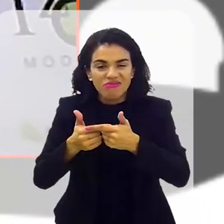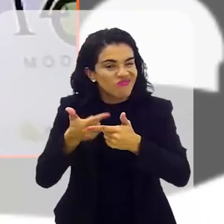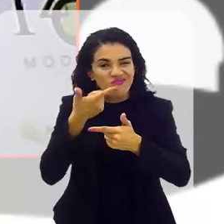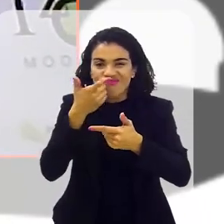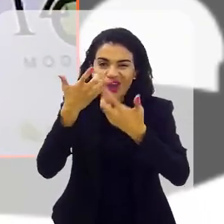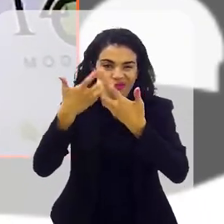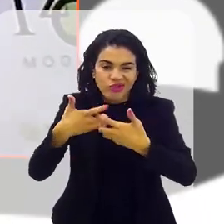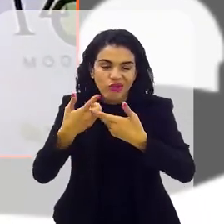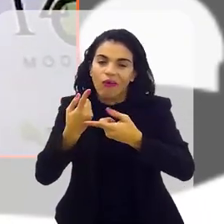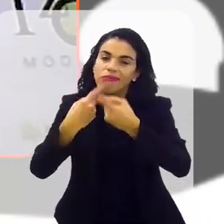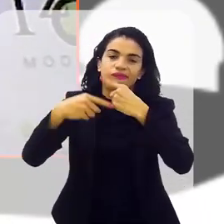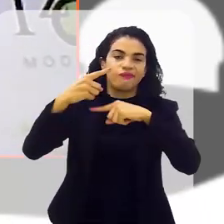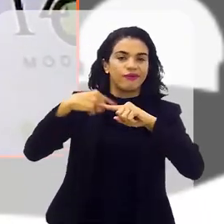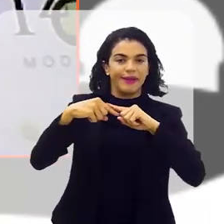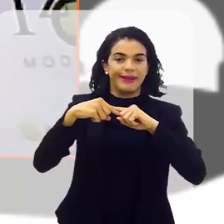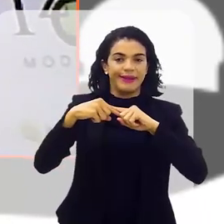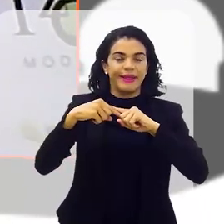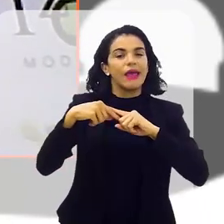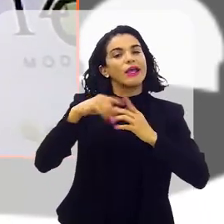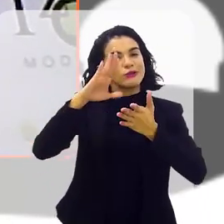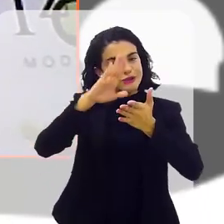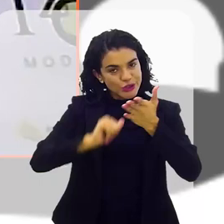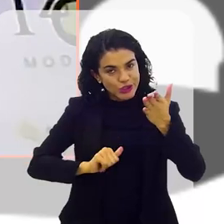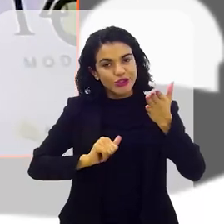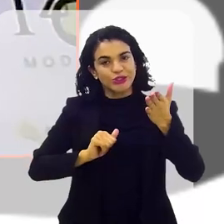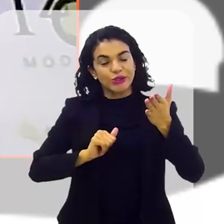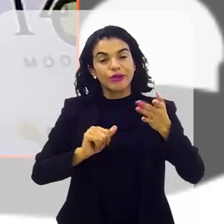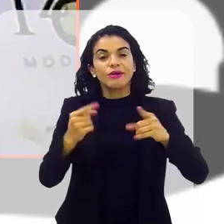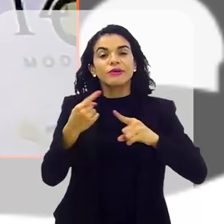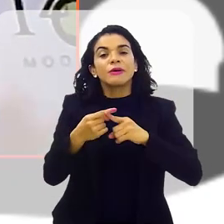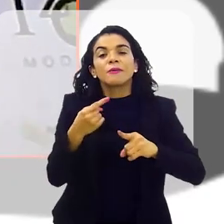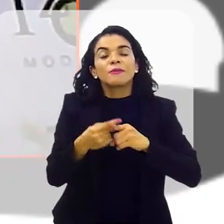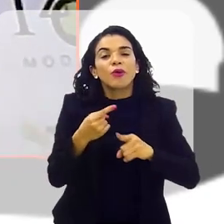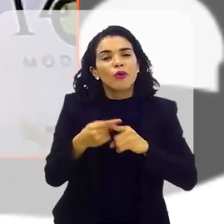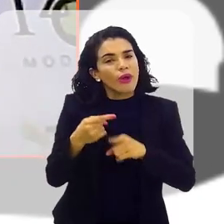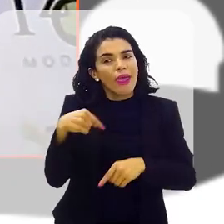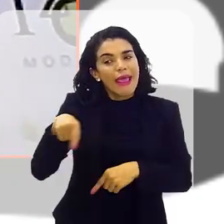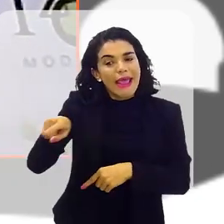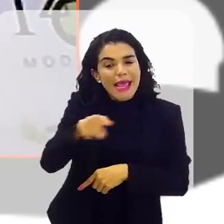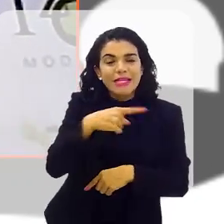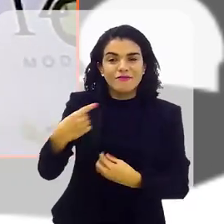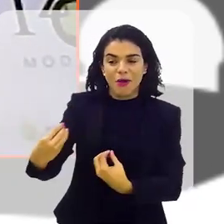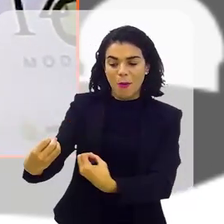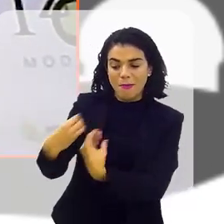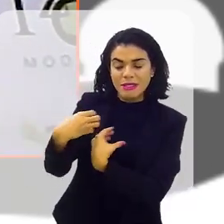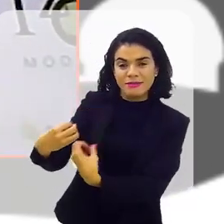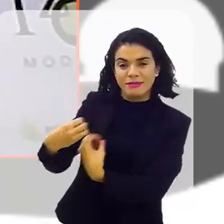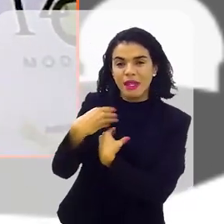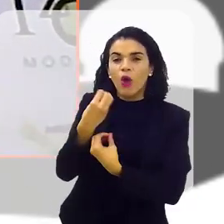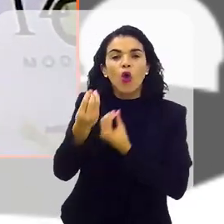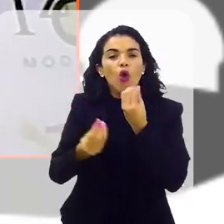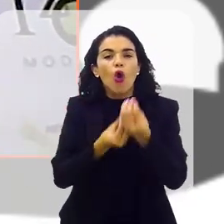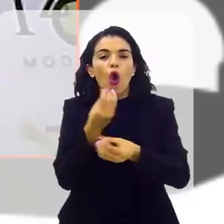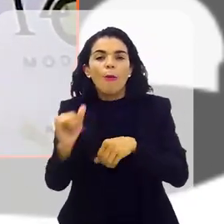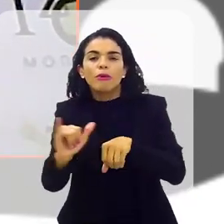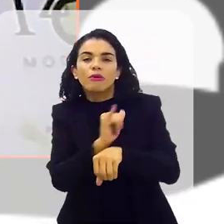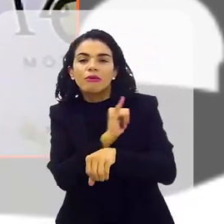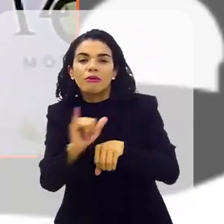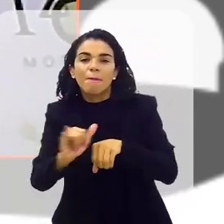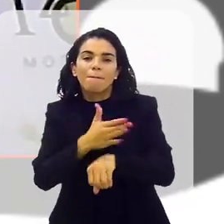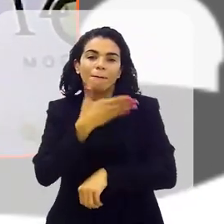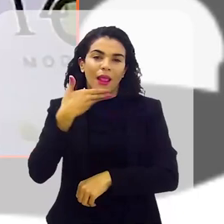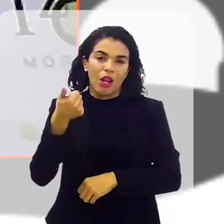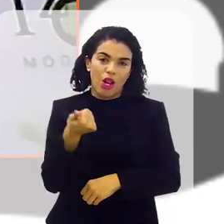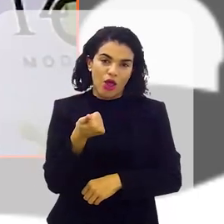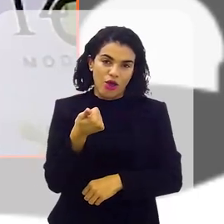não não funcionou aí eu tiro aquilo da minha grade porque eu vou eles vão me dando o caminho de como eu consigo